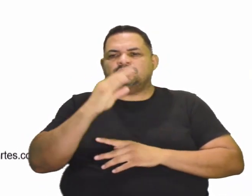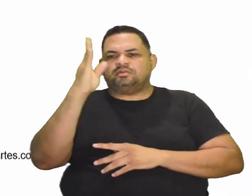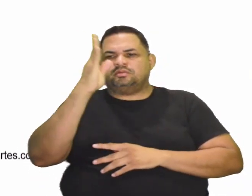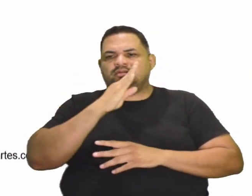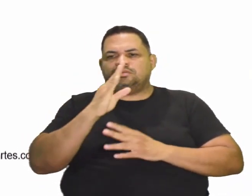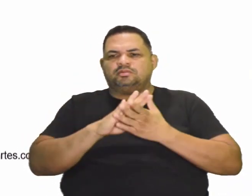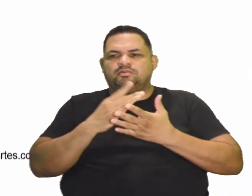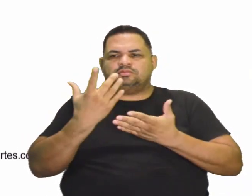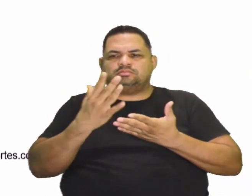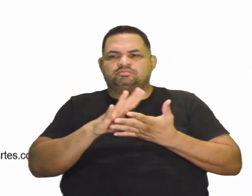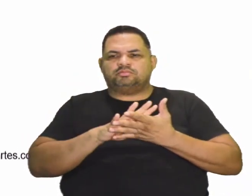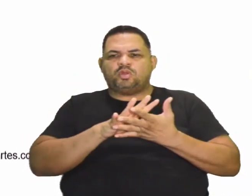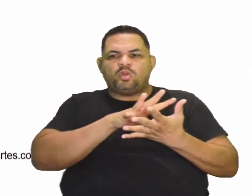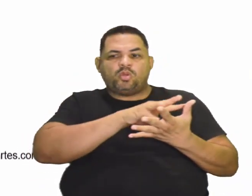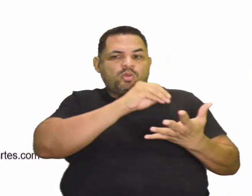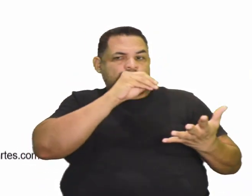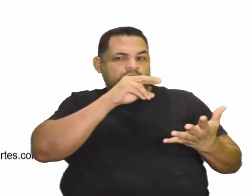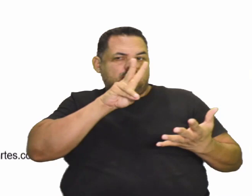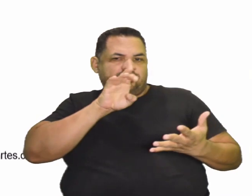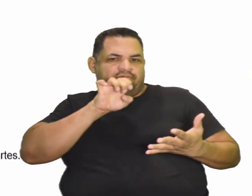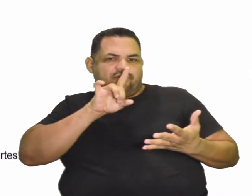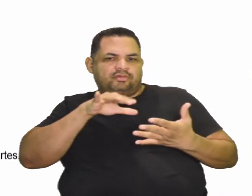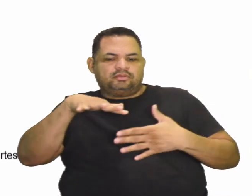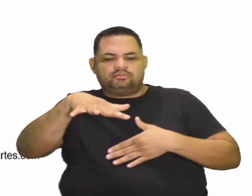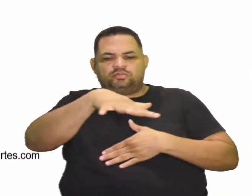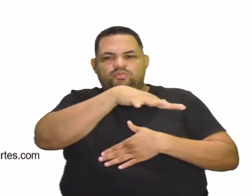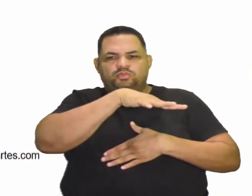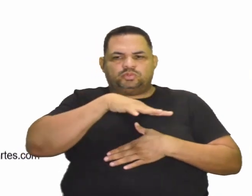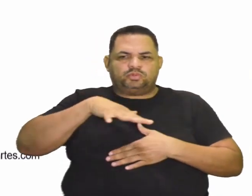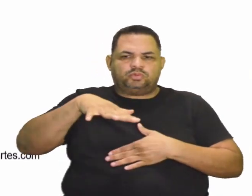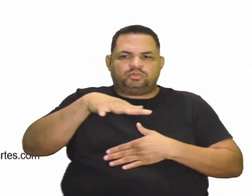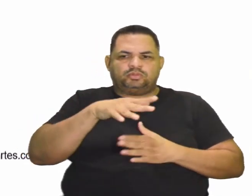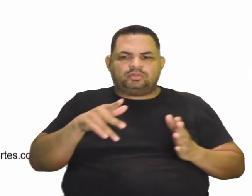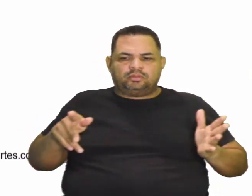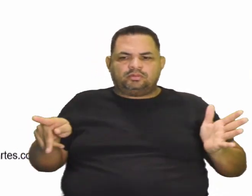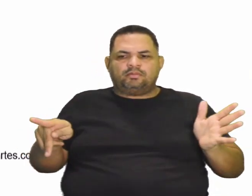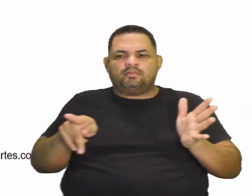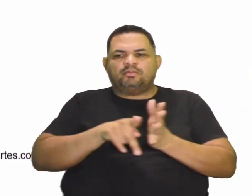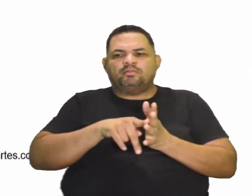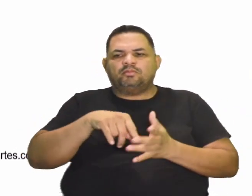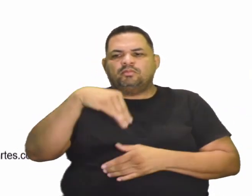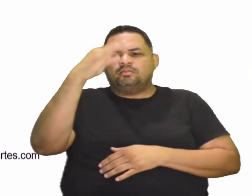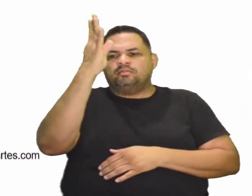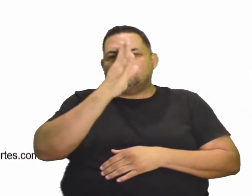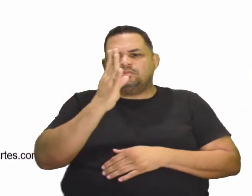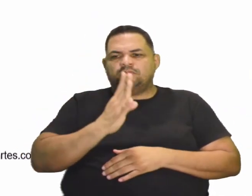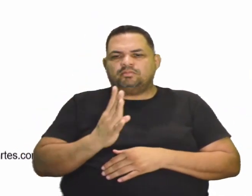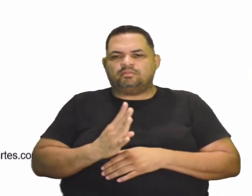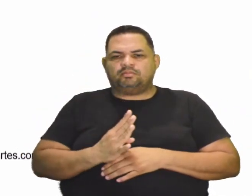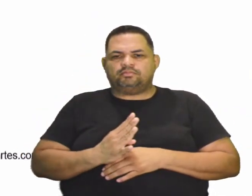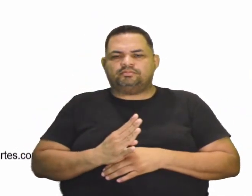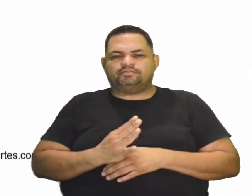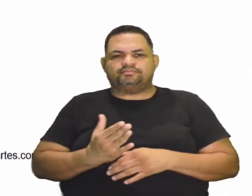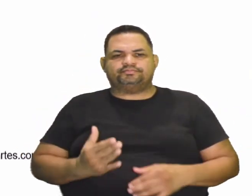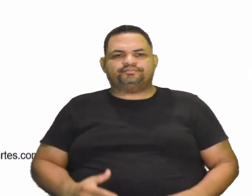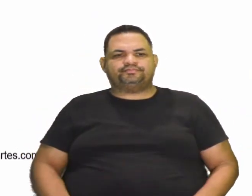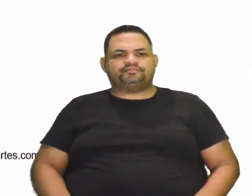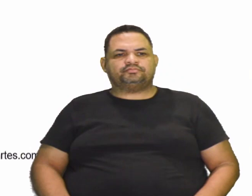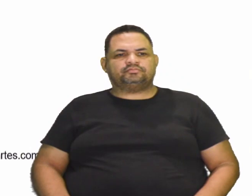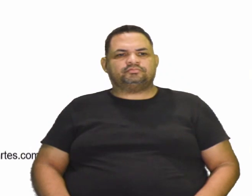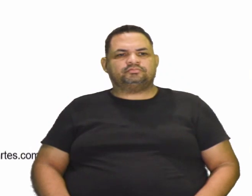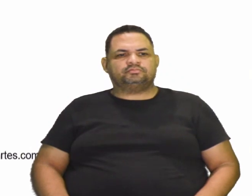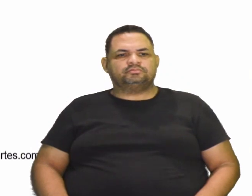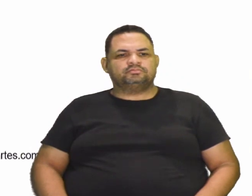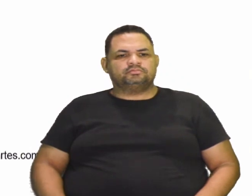a Vênus mitológica para um ambiente tropical brasileiro. Então, bastante interessante. Então, vocês vão